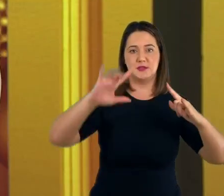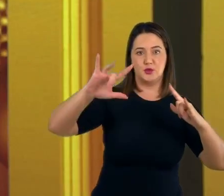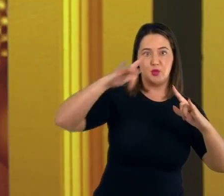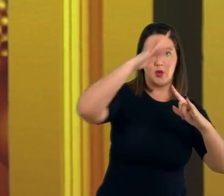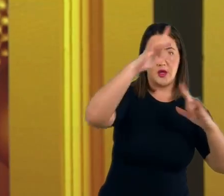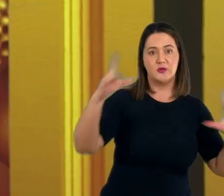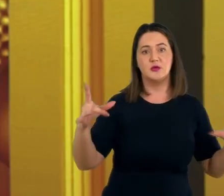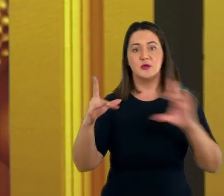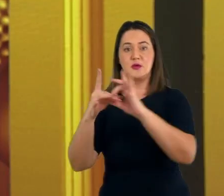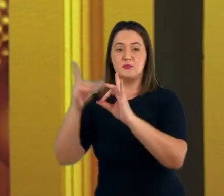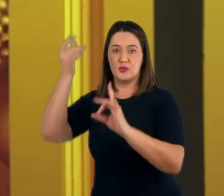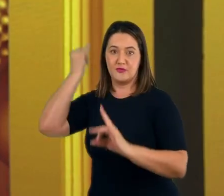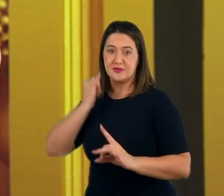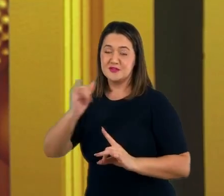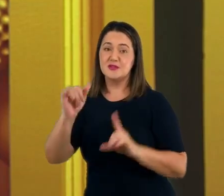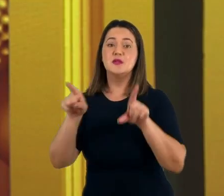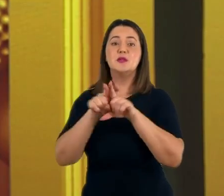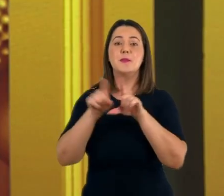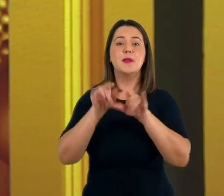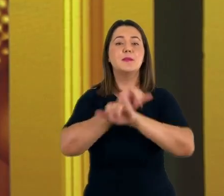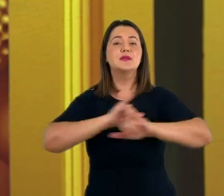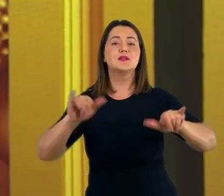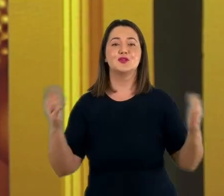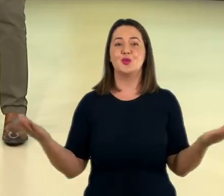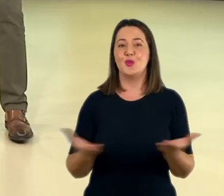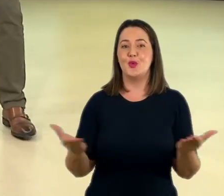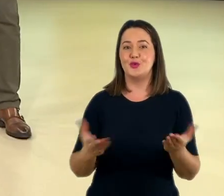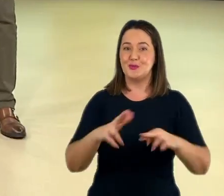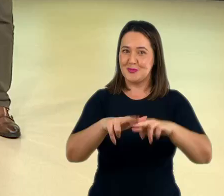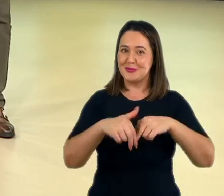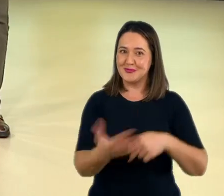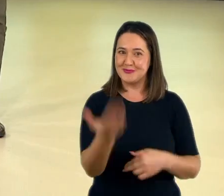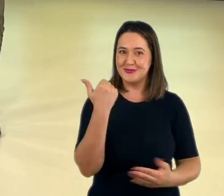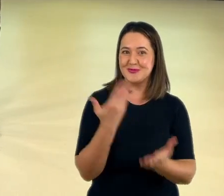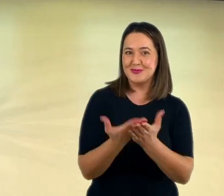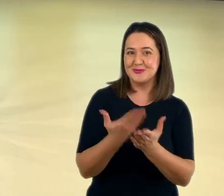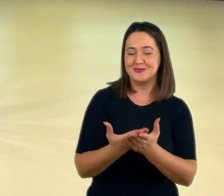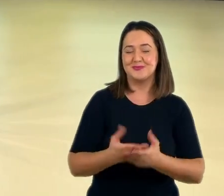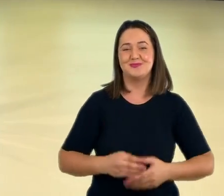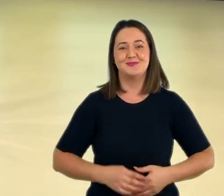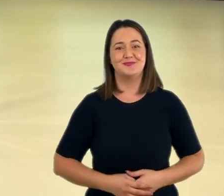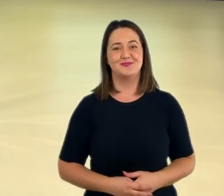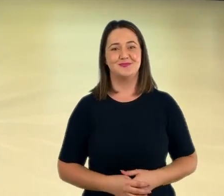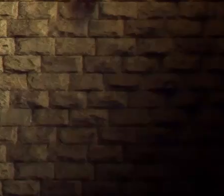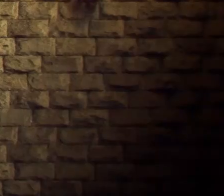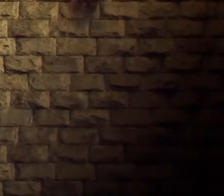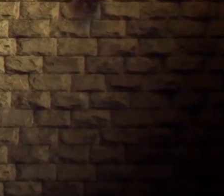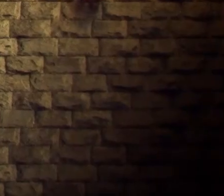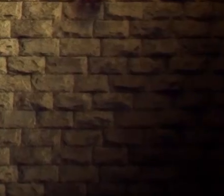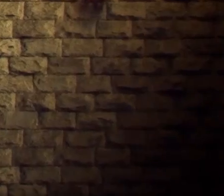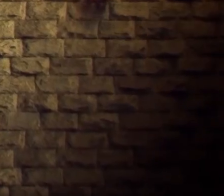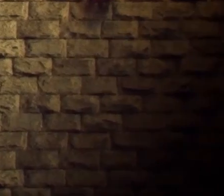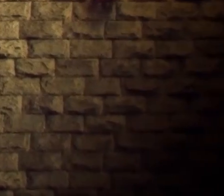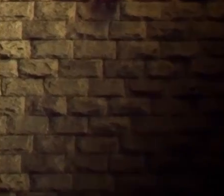sua relação com a profecia e a mensagem para nós. Portanto, não sai daí porque Evidências está só começando.